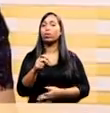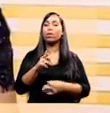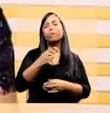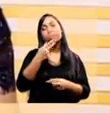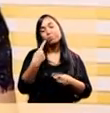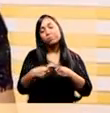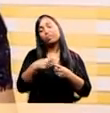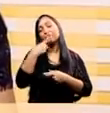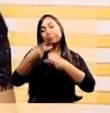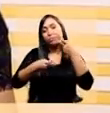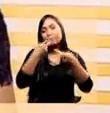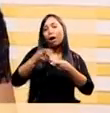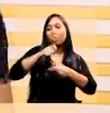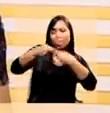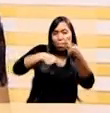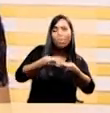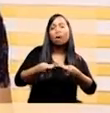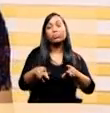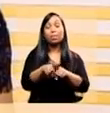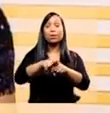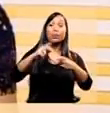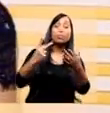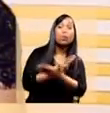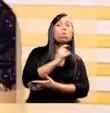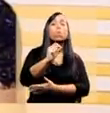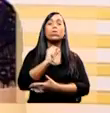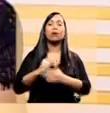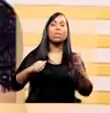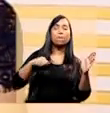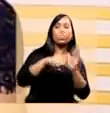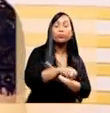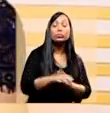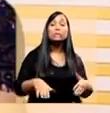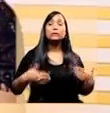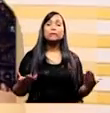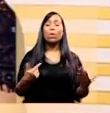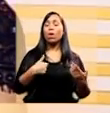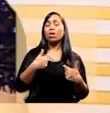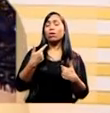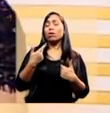ela pode se transformar em uma agressão física. Mesmo porque ele não quer escutar